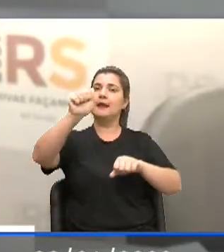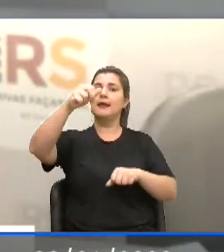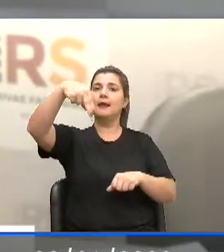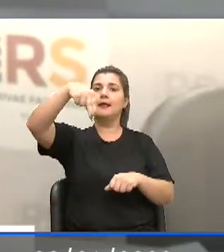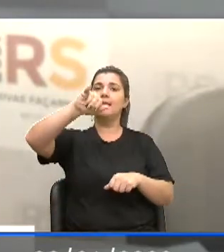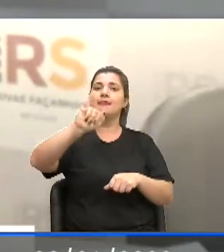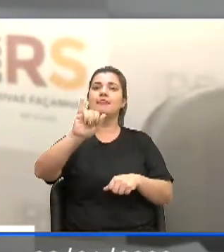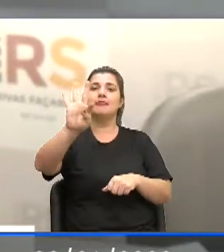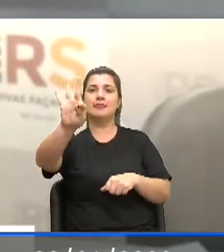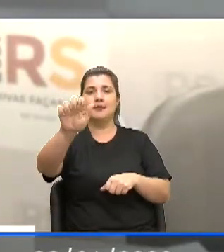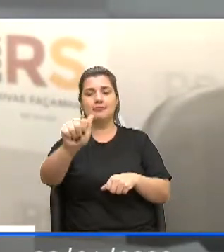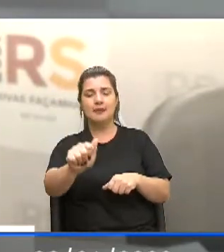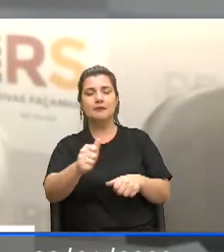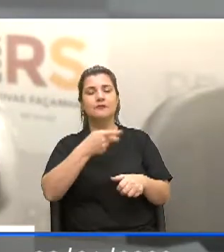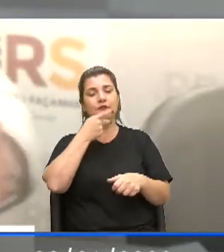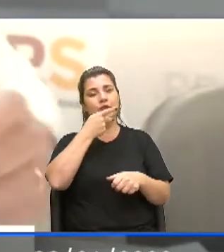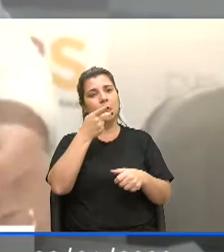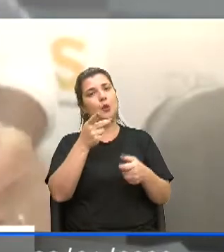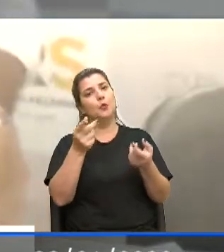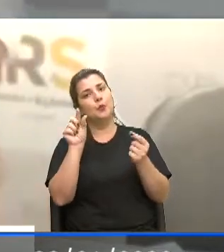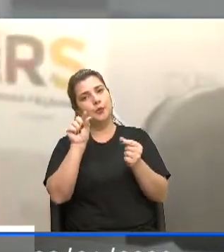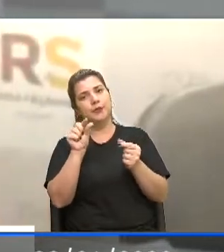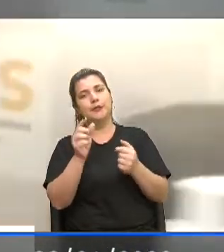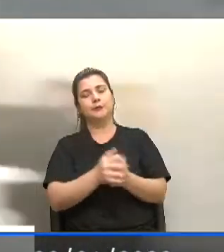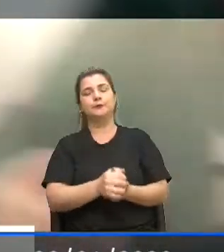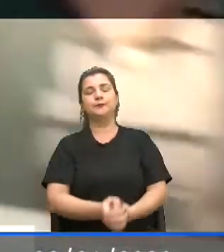pouquinho mais na questão da nota.